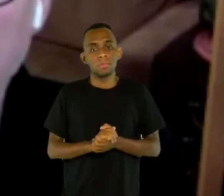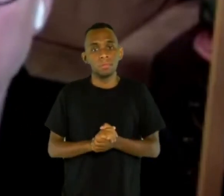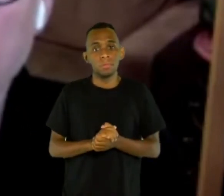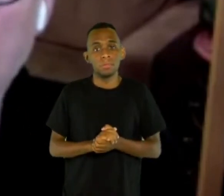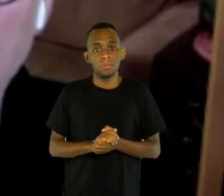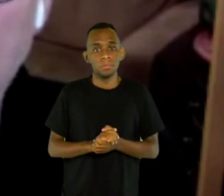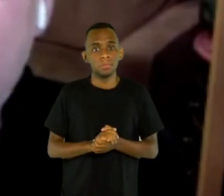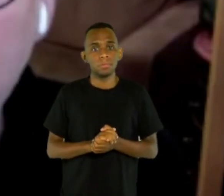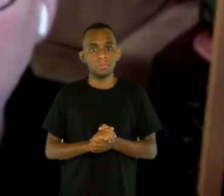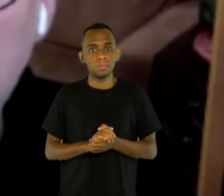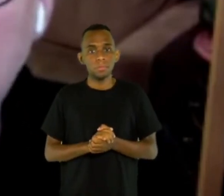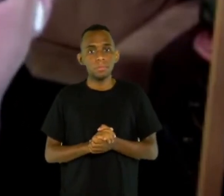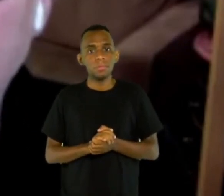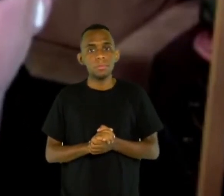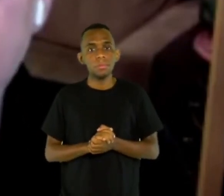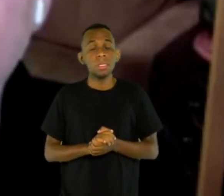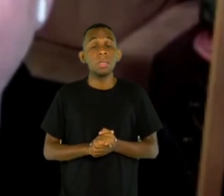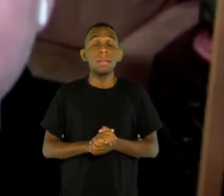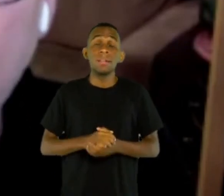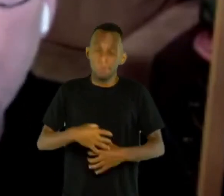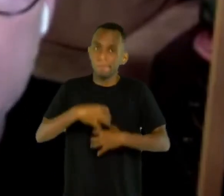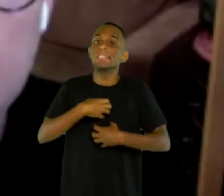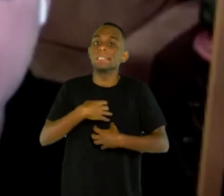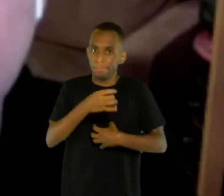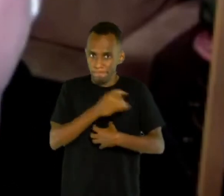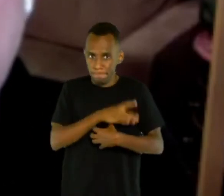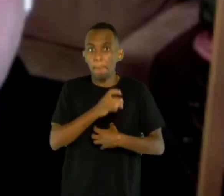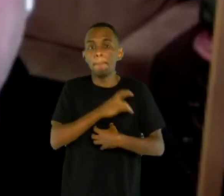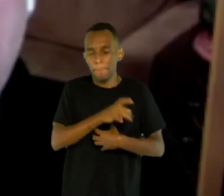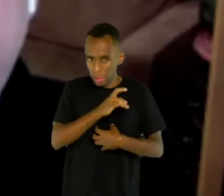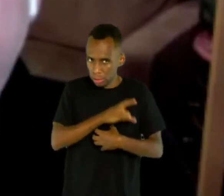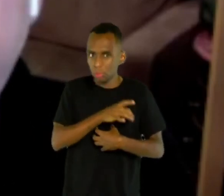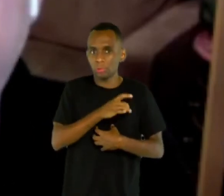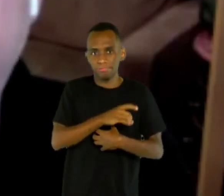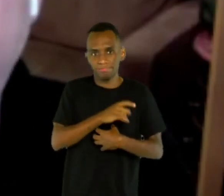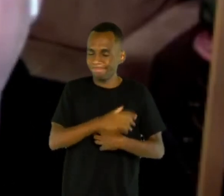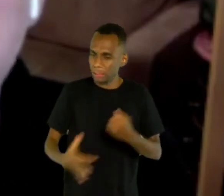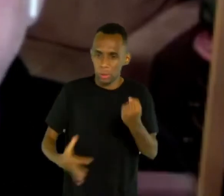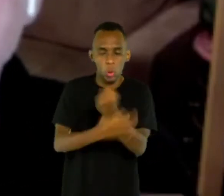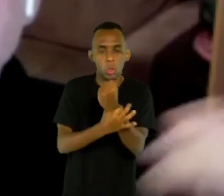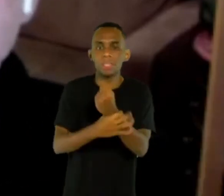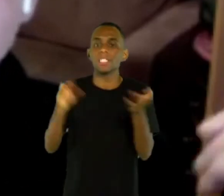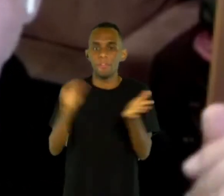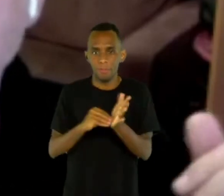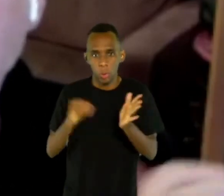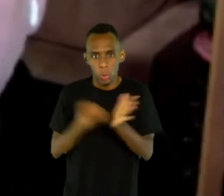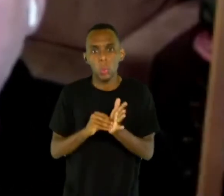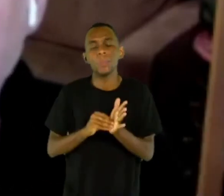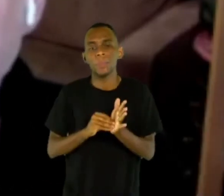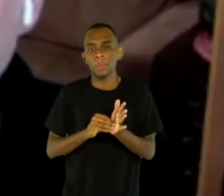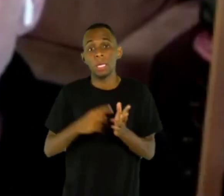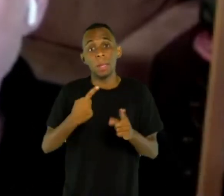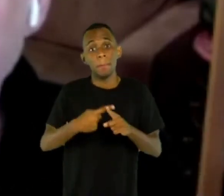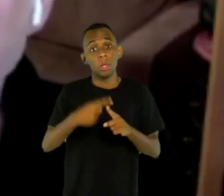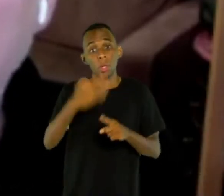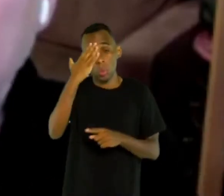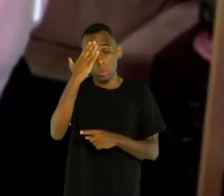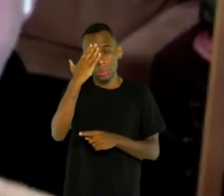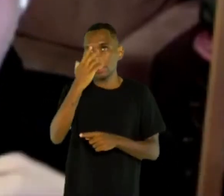muito medo, assim, muita insegurança, porque eu sei que não é o meu lugar de